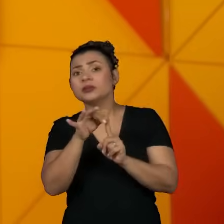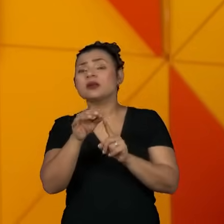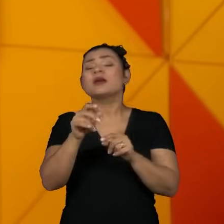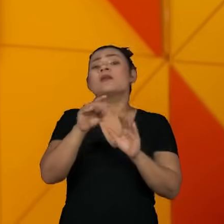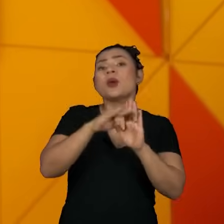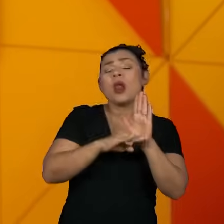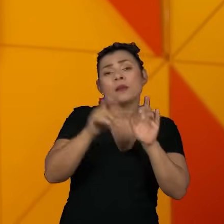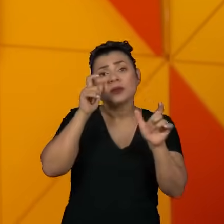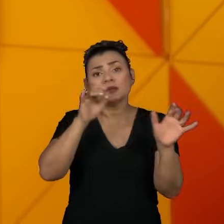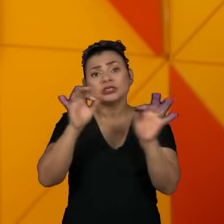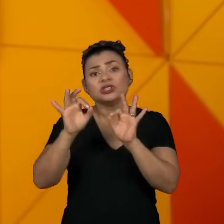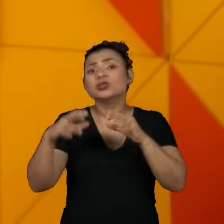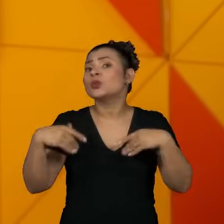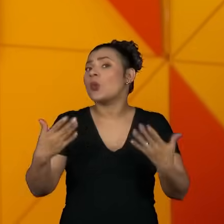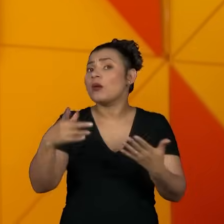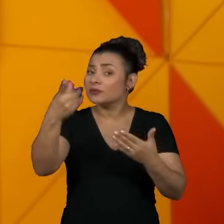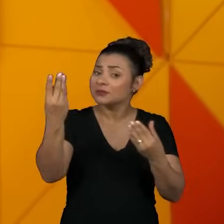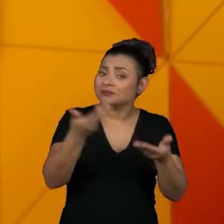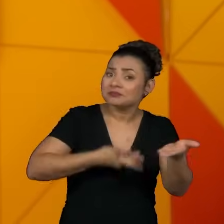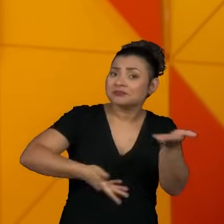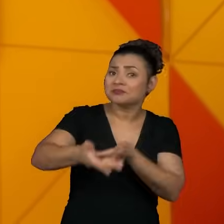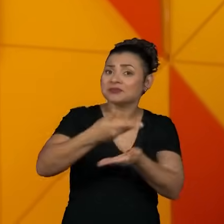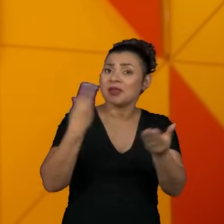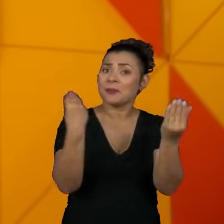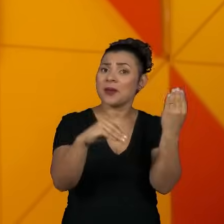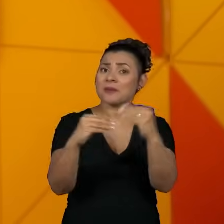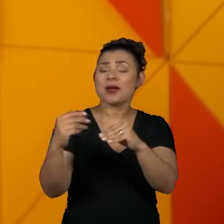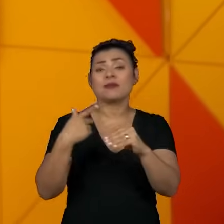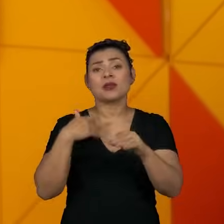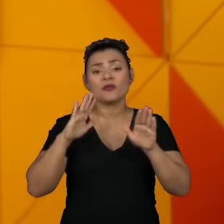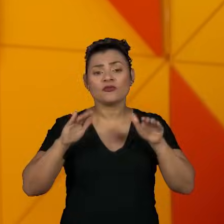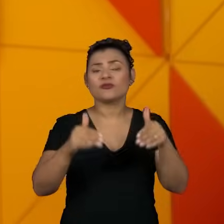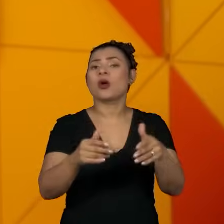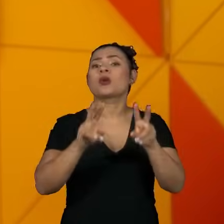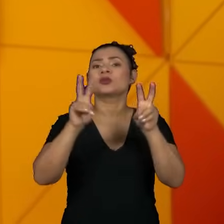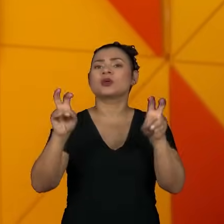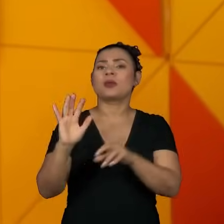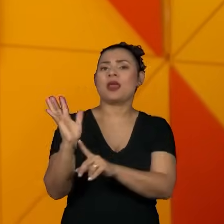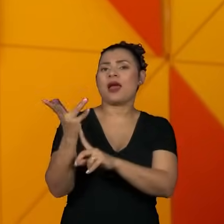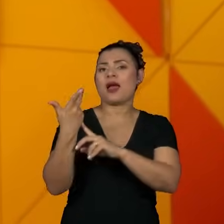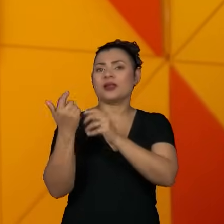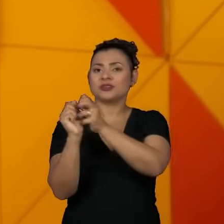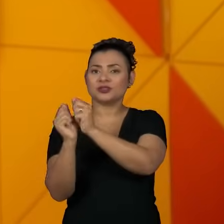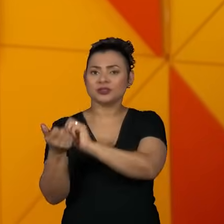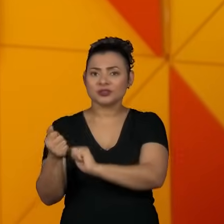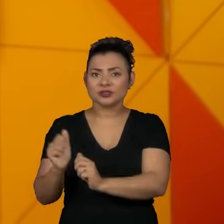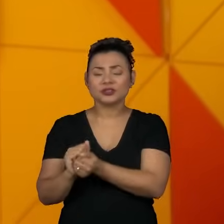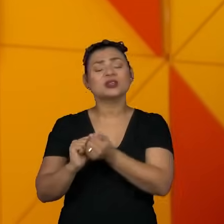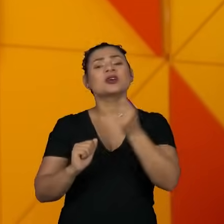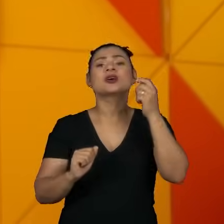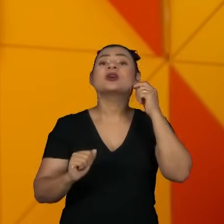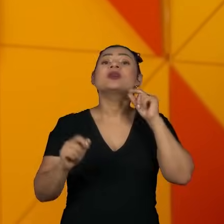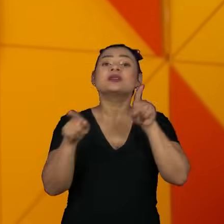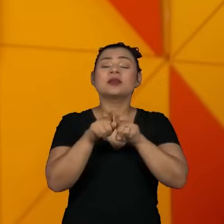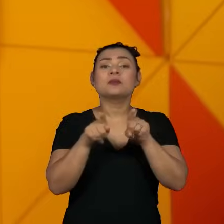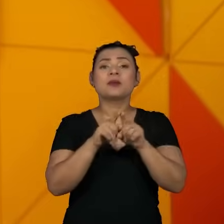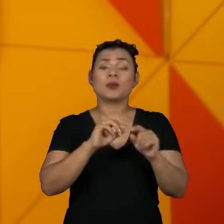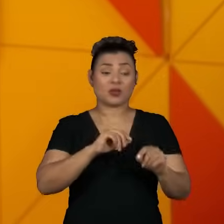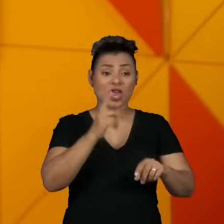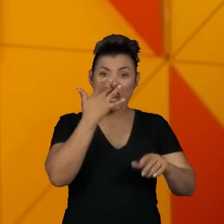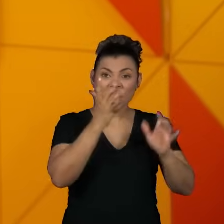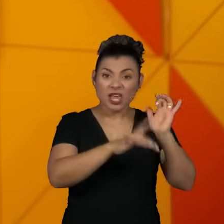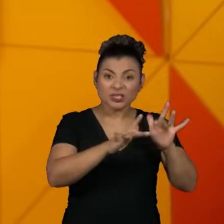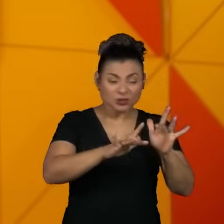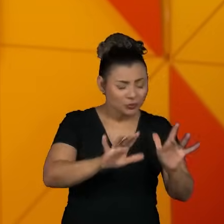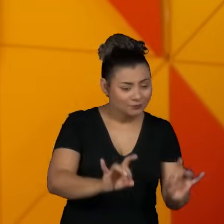está assistindo. A gente está trabalhando aqui em pautas sobre artes plásticas, sonhos, riqueza do lixo e a